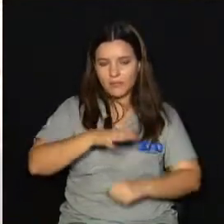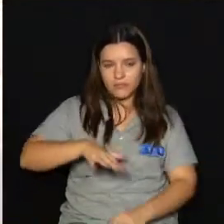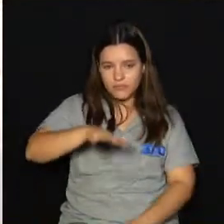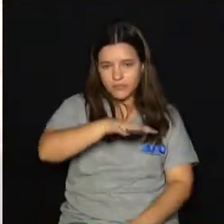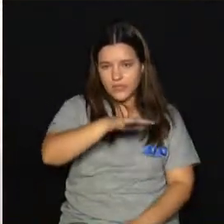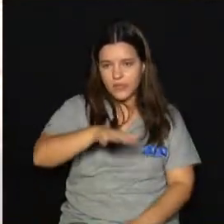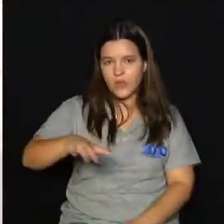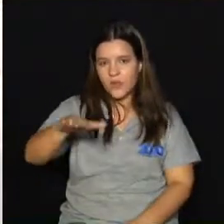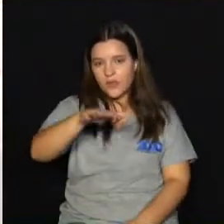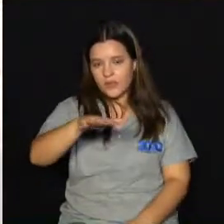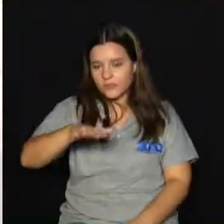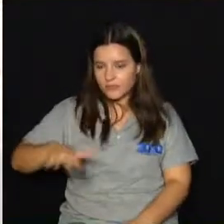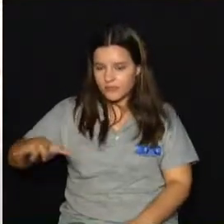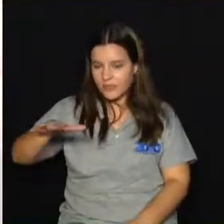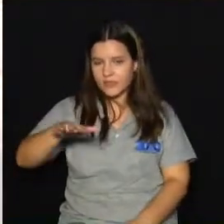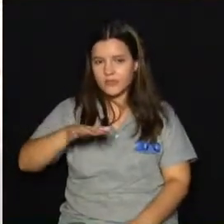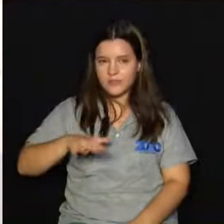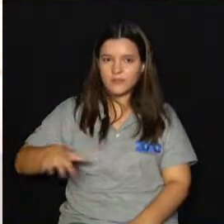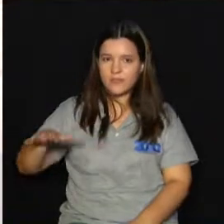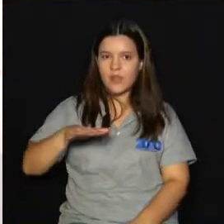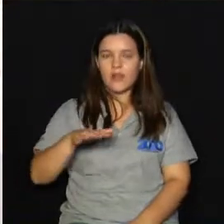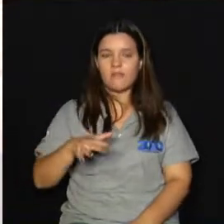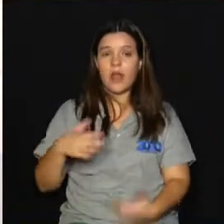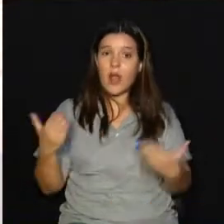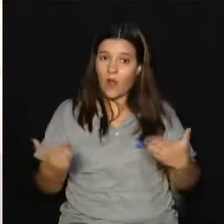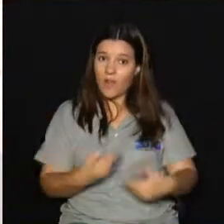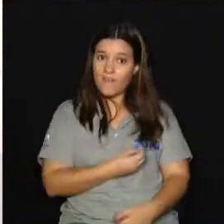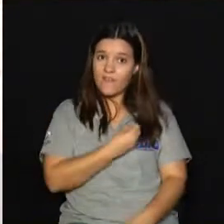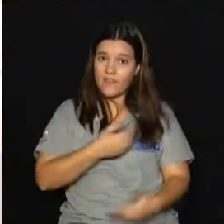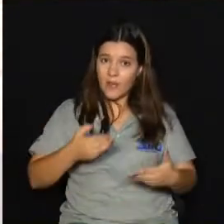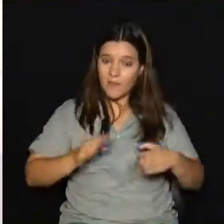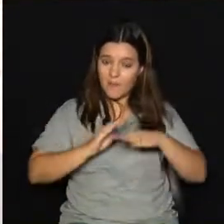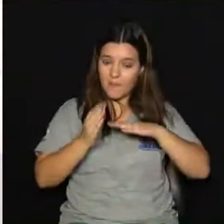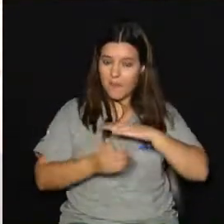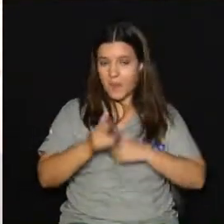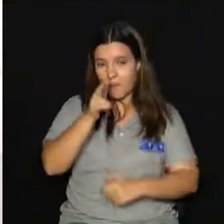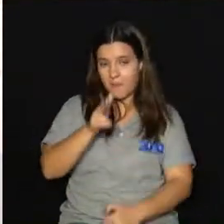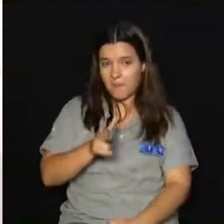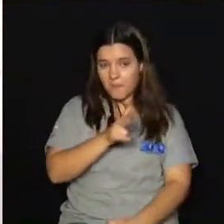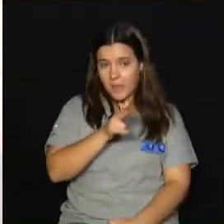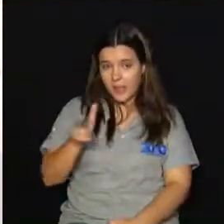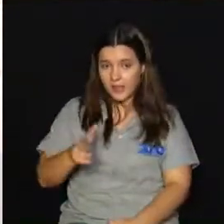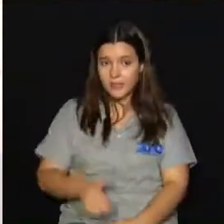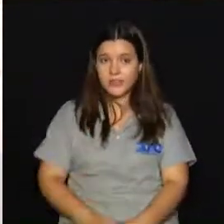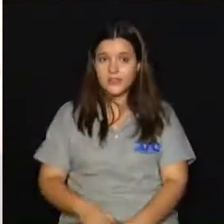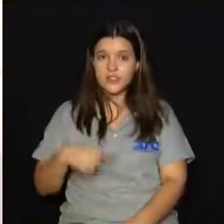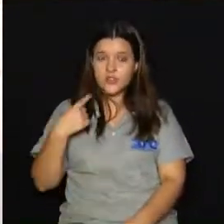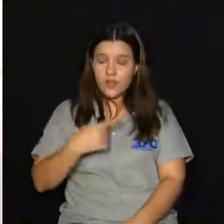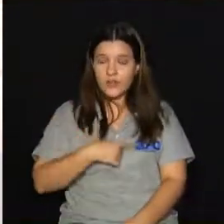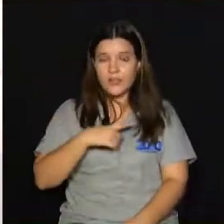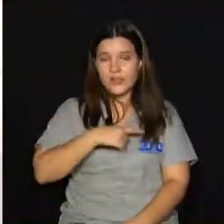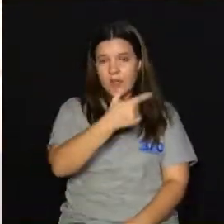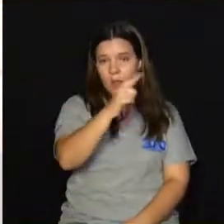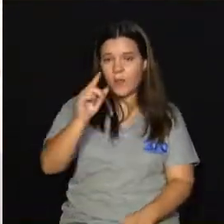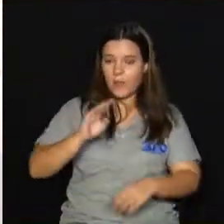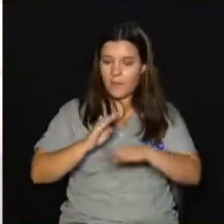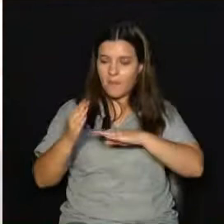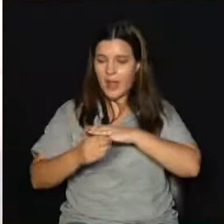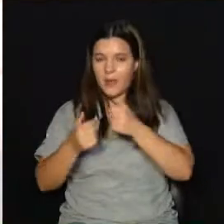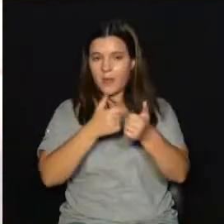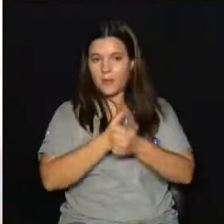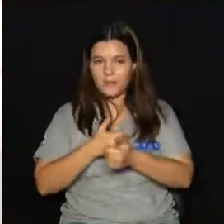Nova Aparecida, mais precisamente aqui é a Vila Padre Anchieta, onde nós estamos. Mas nós temos outros bairros aqui no entorno